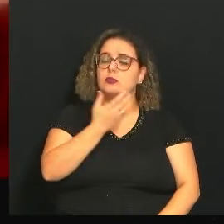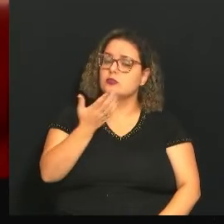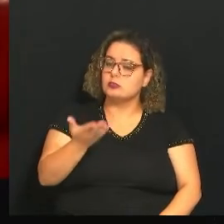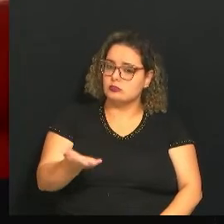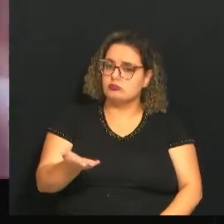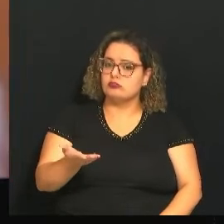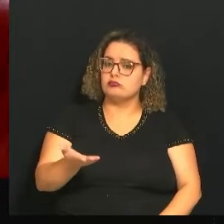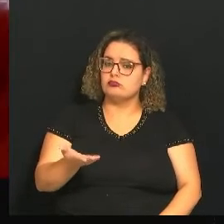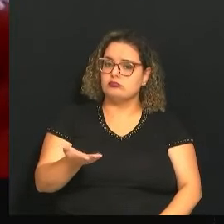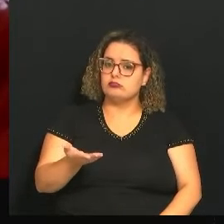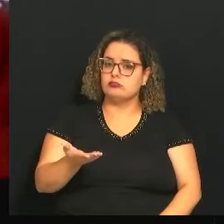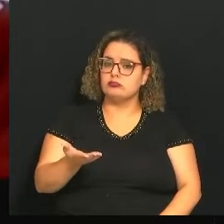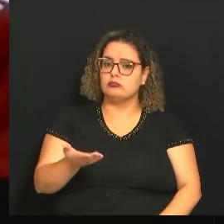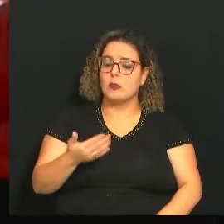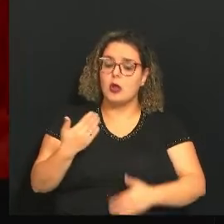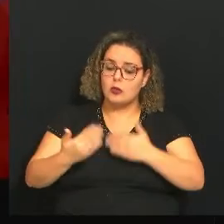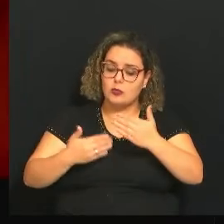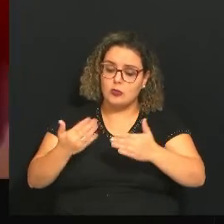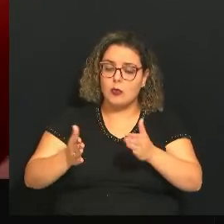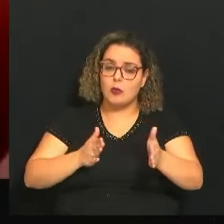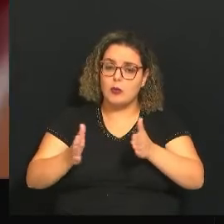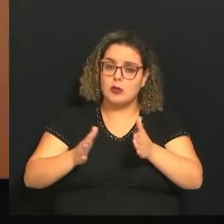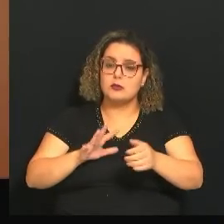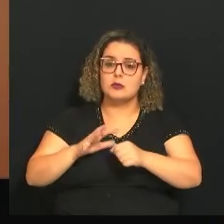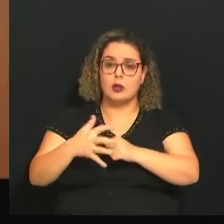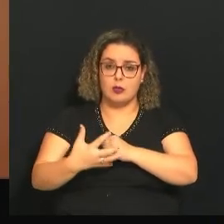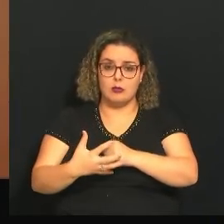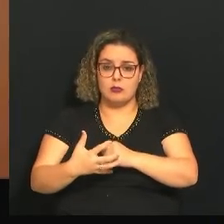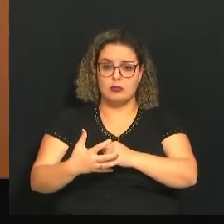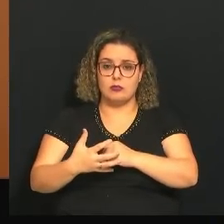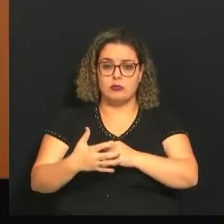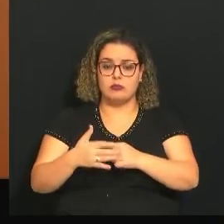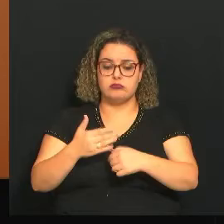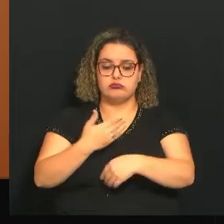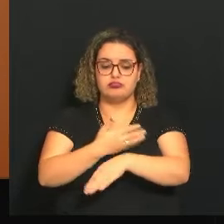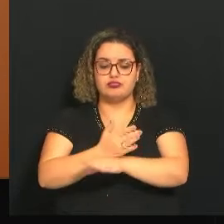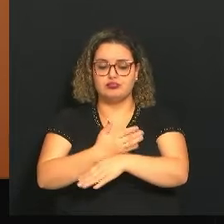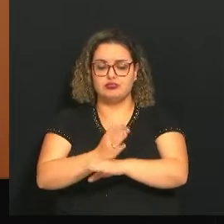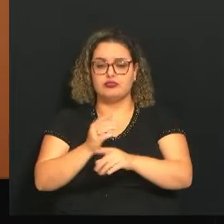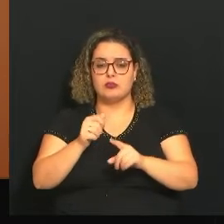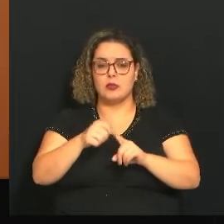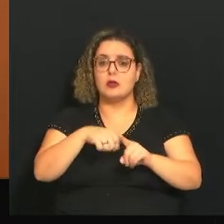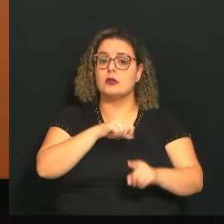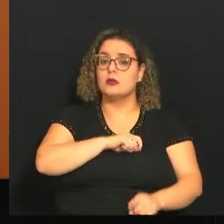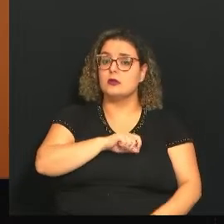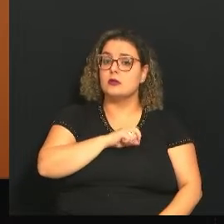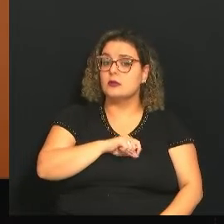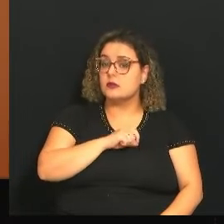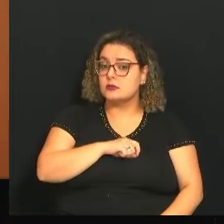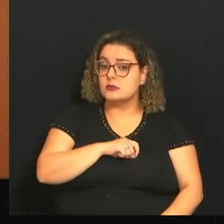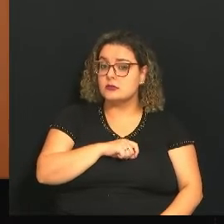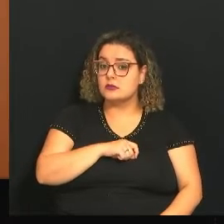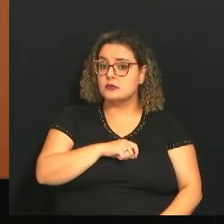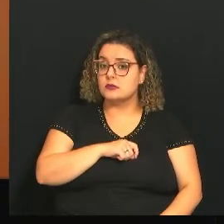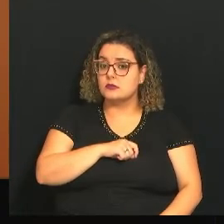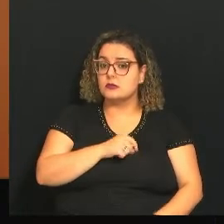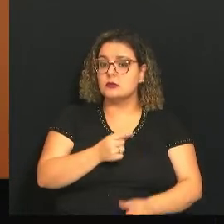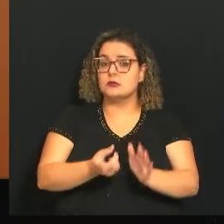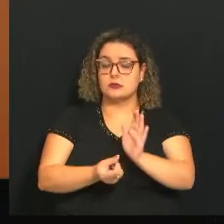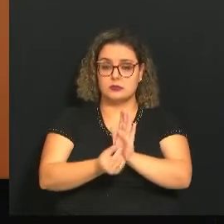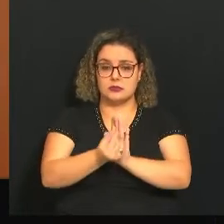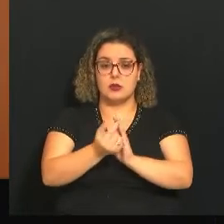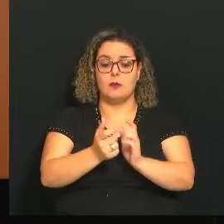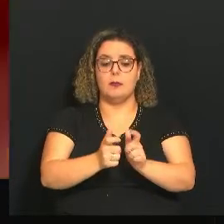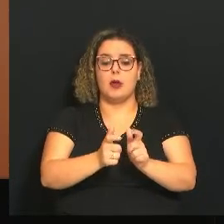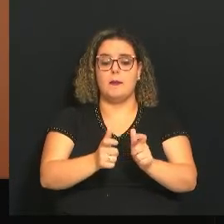Ou seja, durante a pandemia, eles arrocharam o salário dos servidores, a receita continuou